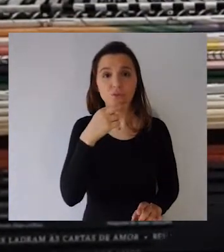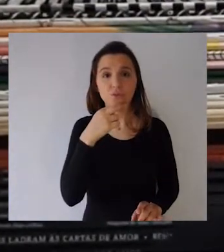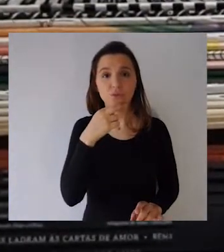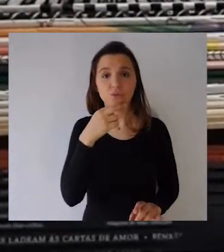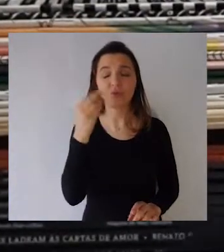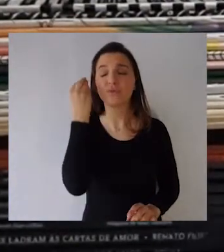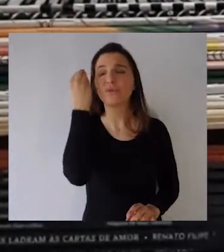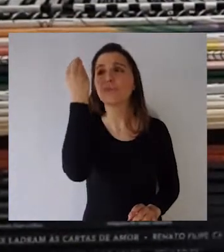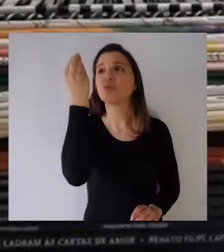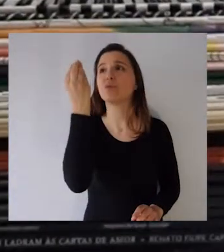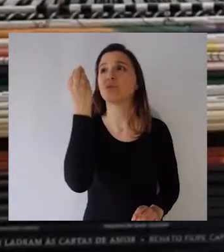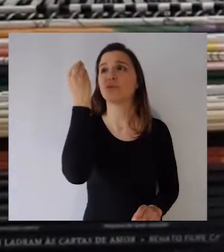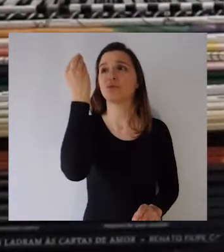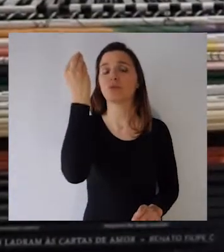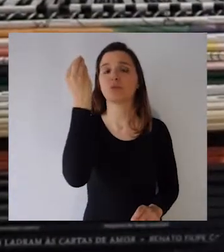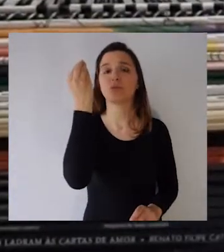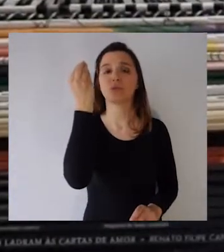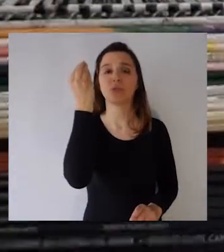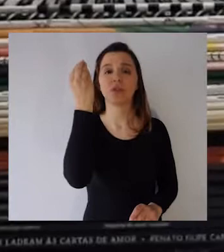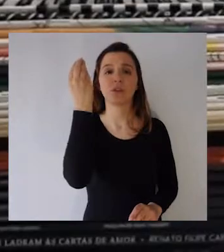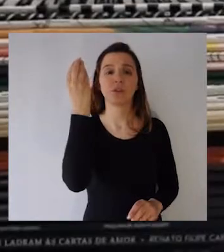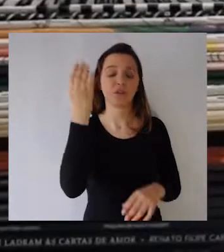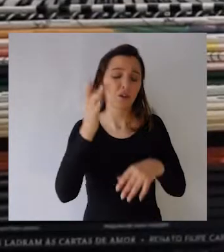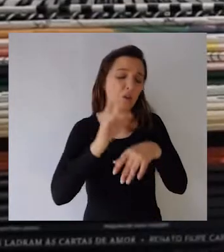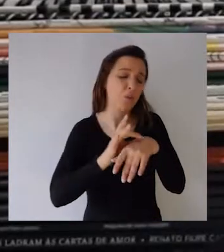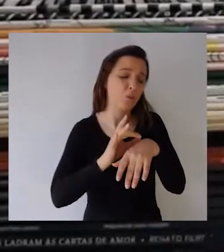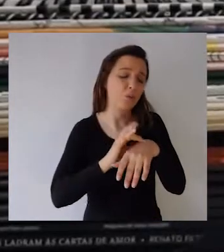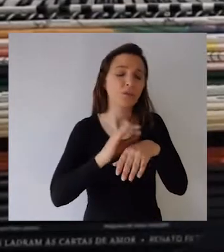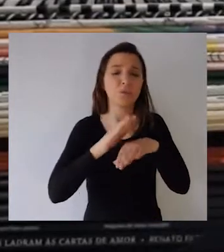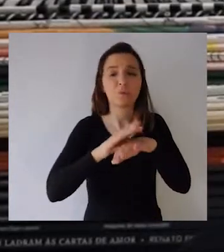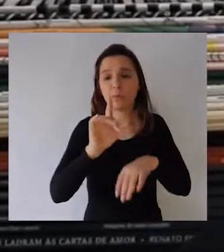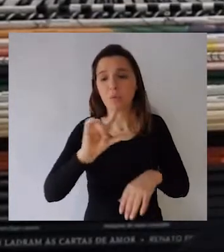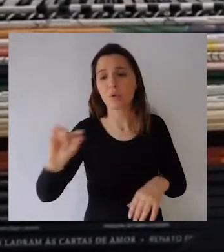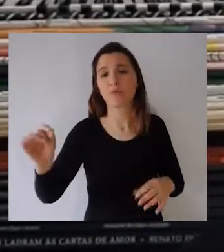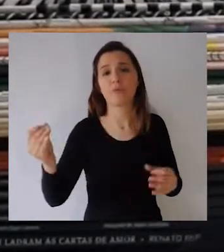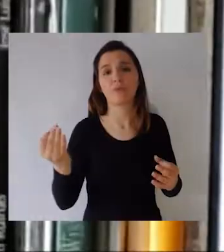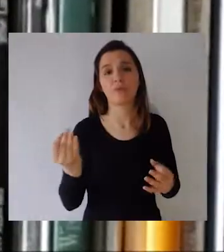tão saudosos, tão doentes da partida,